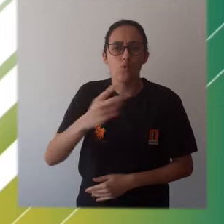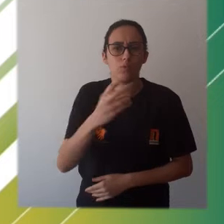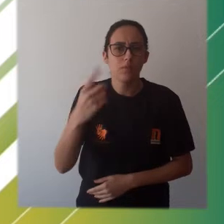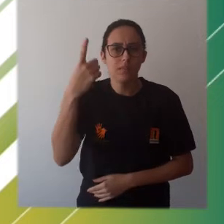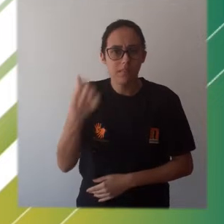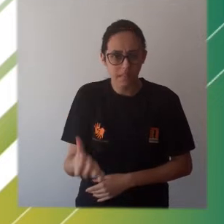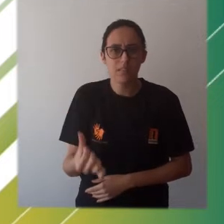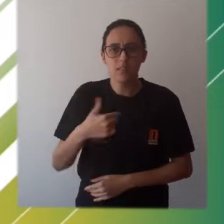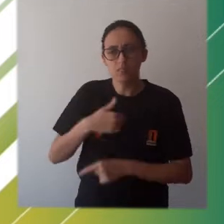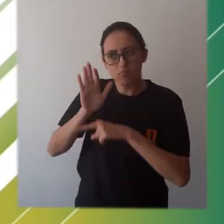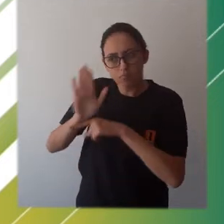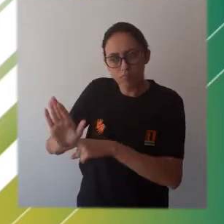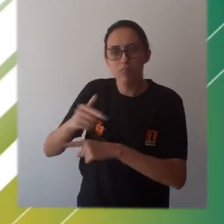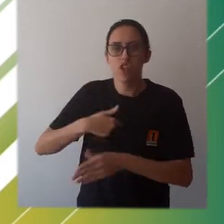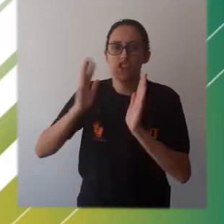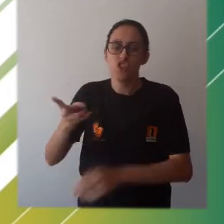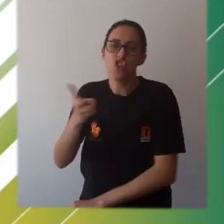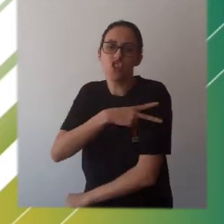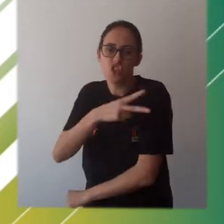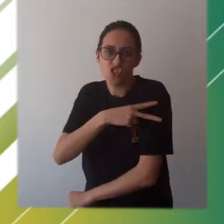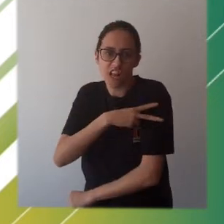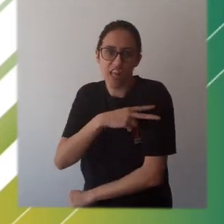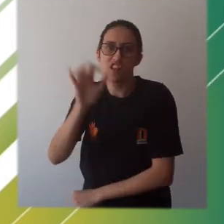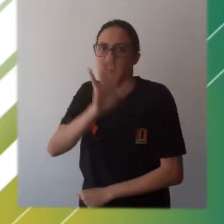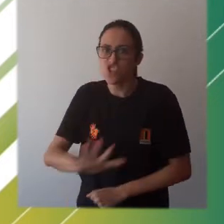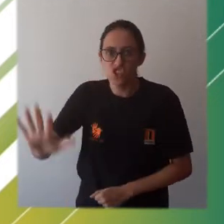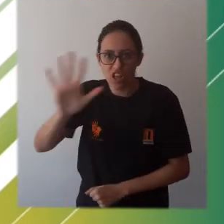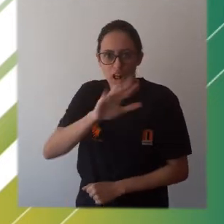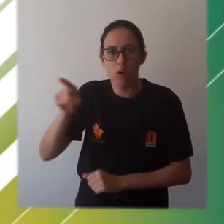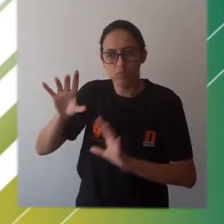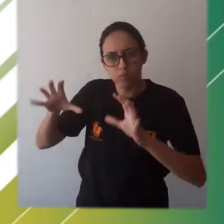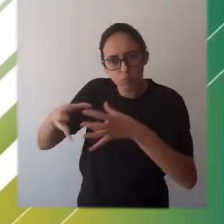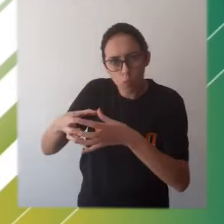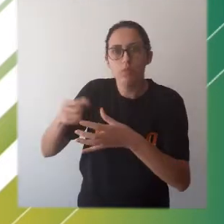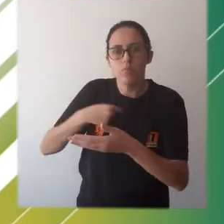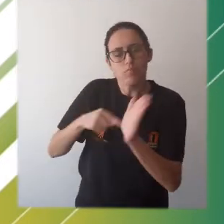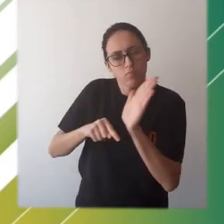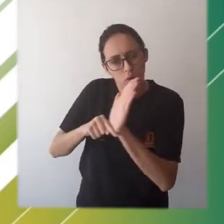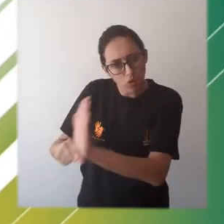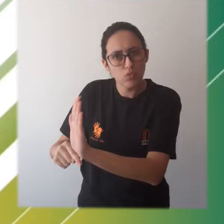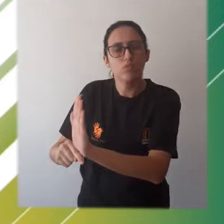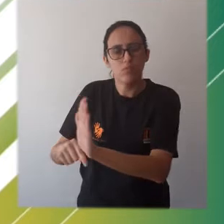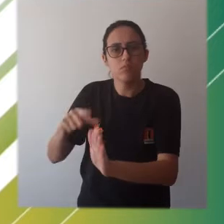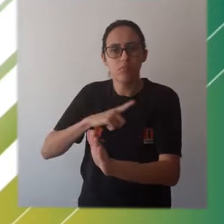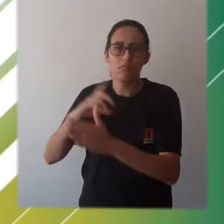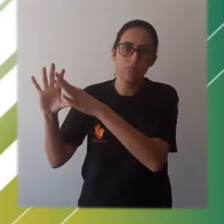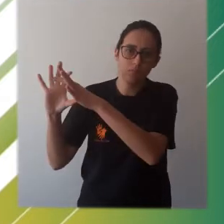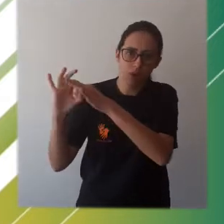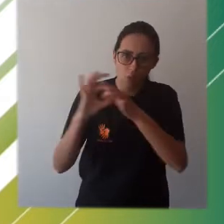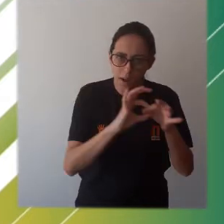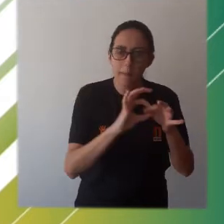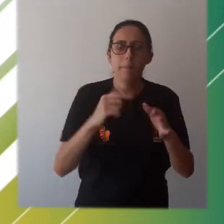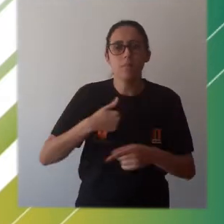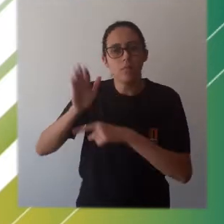logo após as Paralimpíadas. Eu fui gerente geral do Maria Lenk, onde nós tivemos durante os Jogos Olímpicos